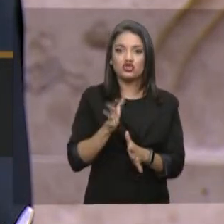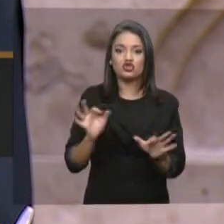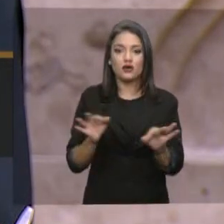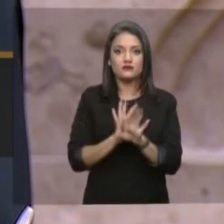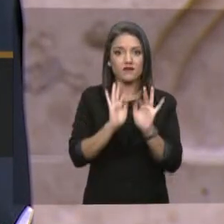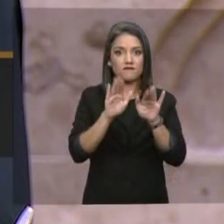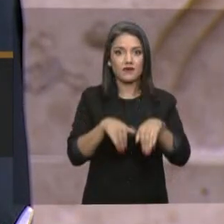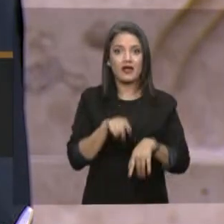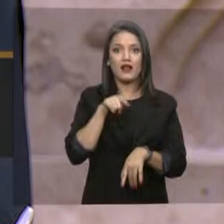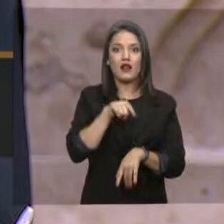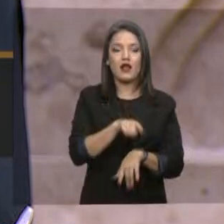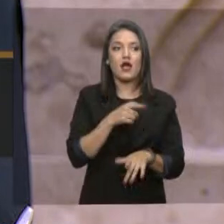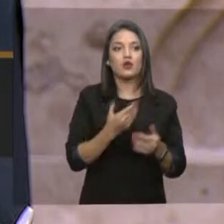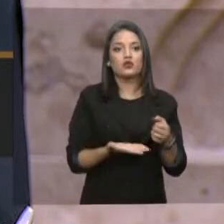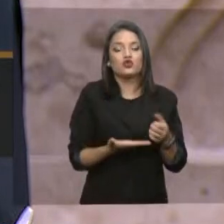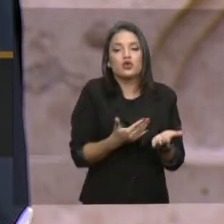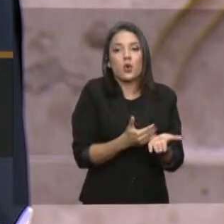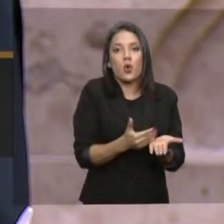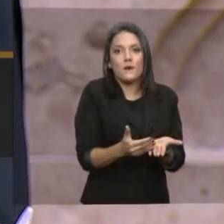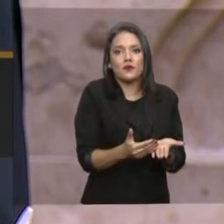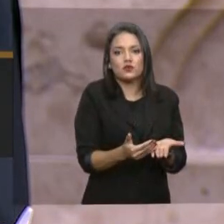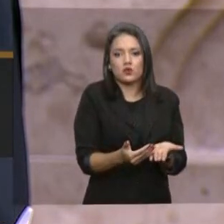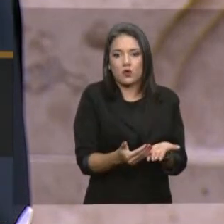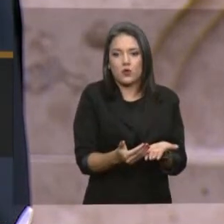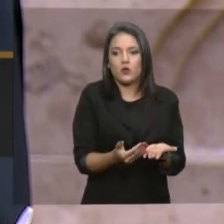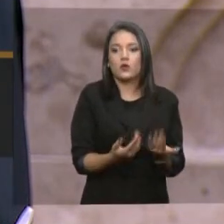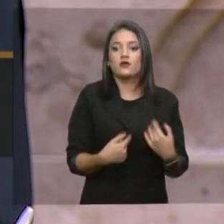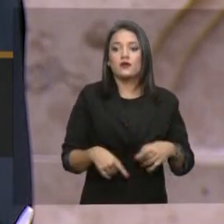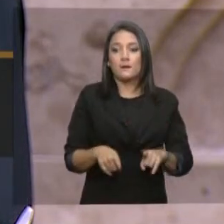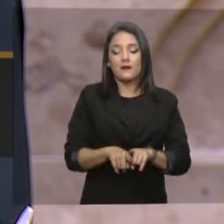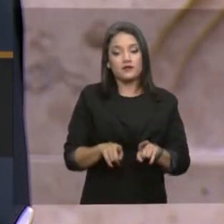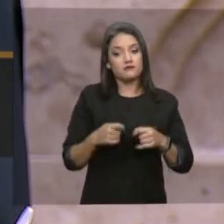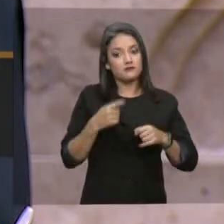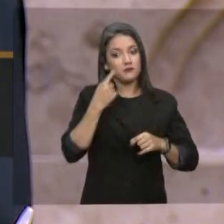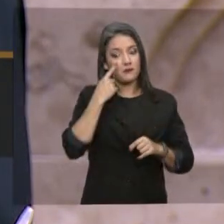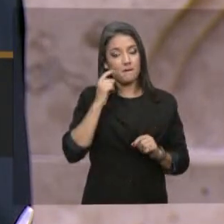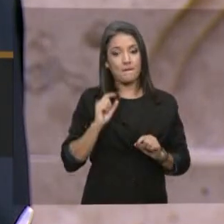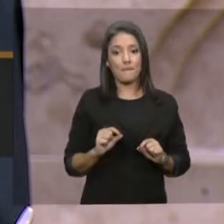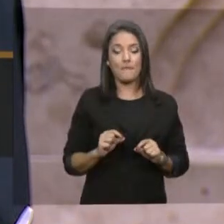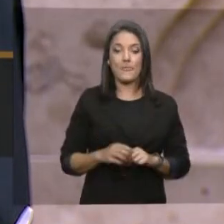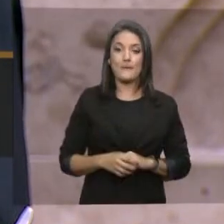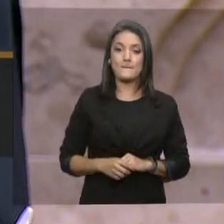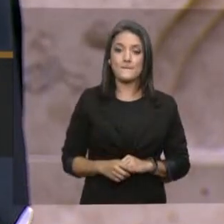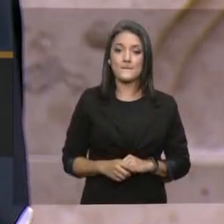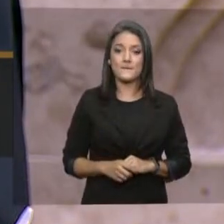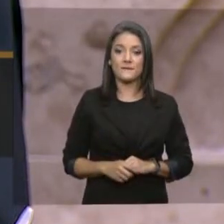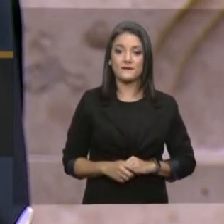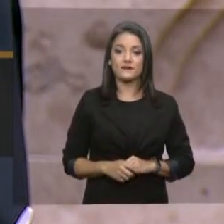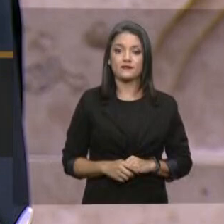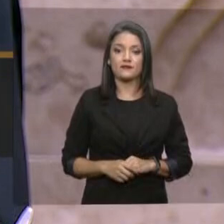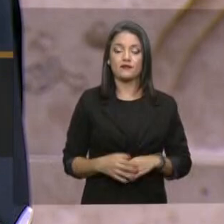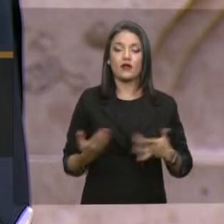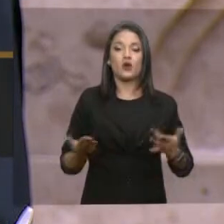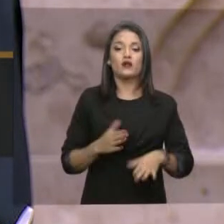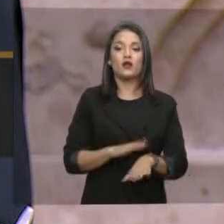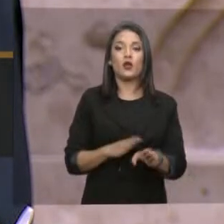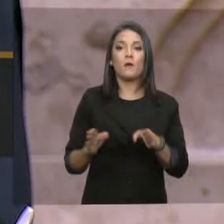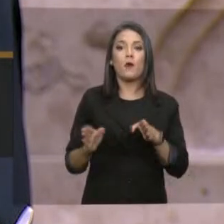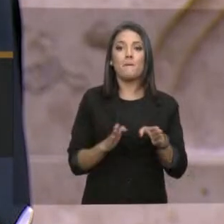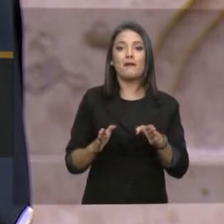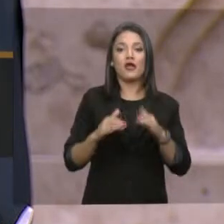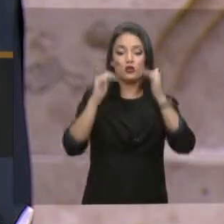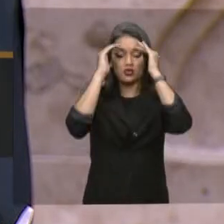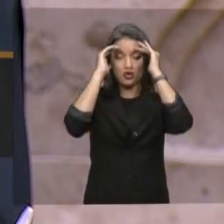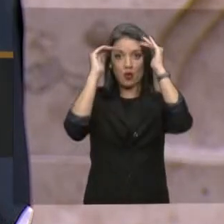na origem. Também há de se levar em conta que estamos na fase da execução da